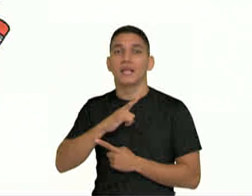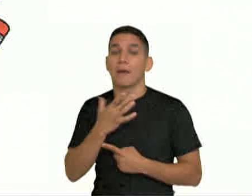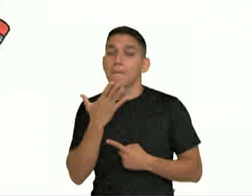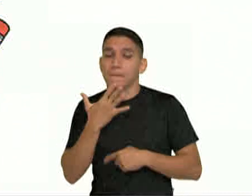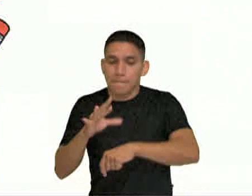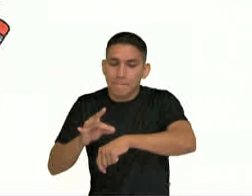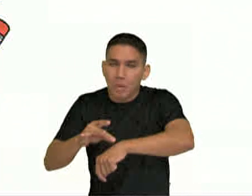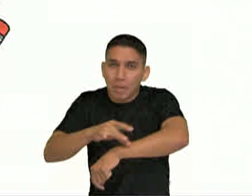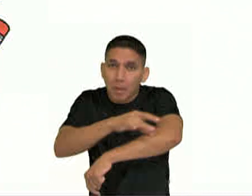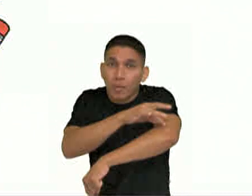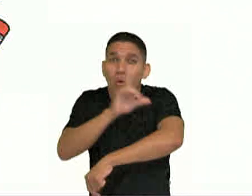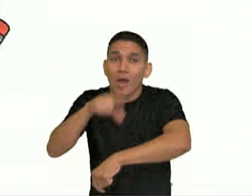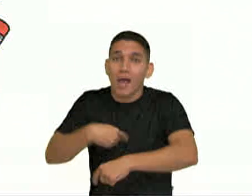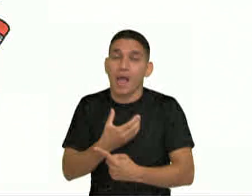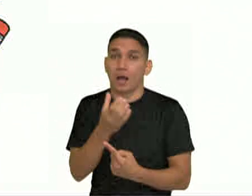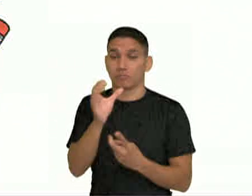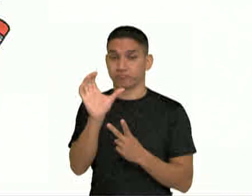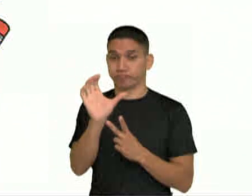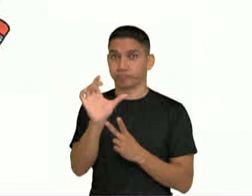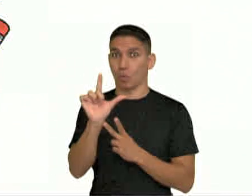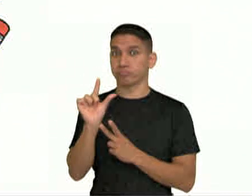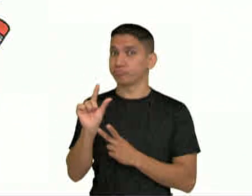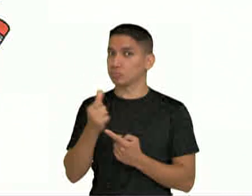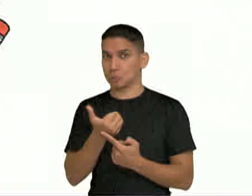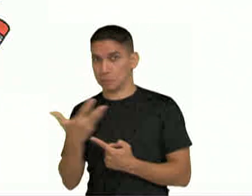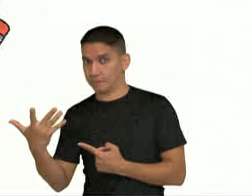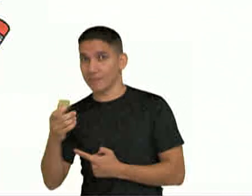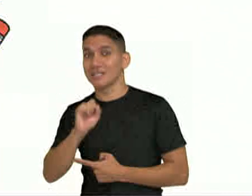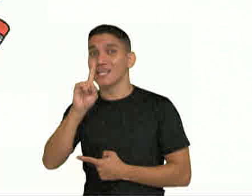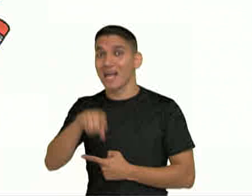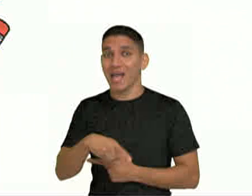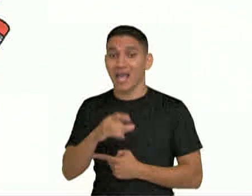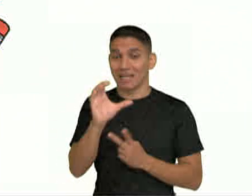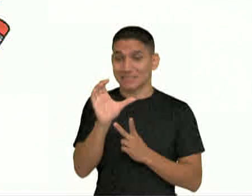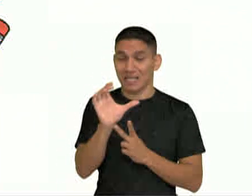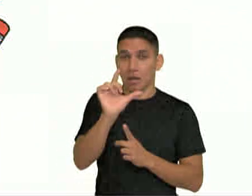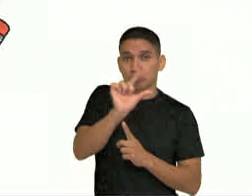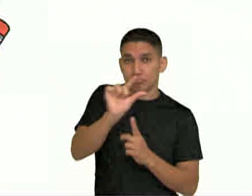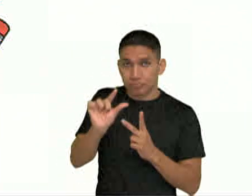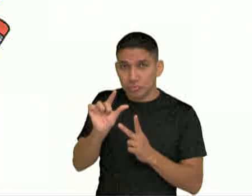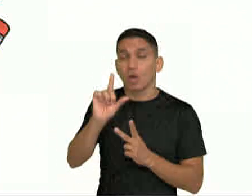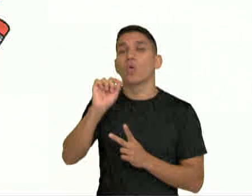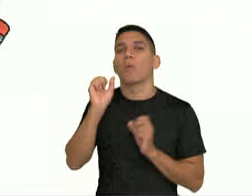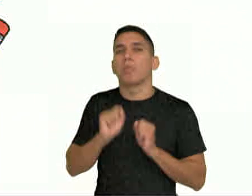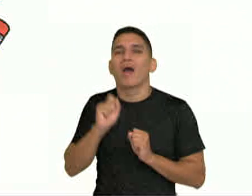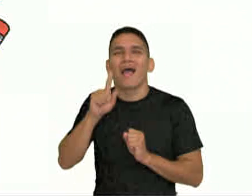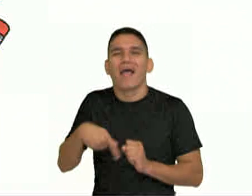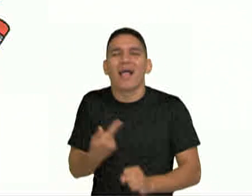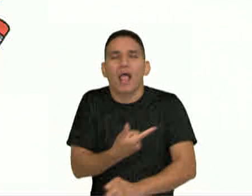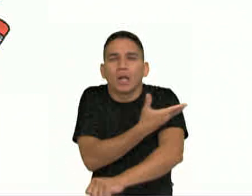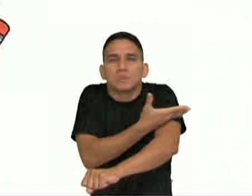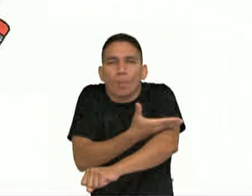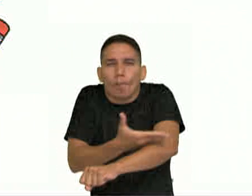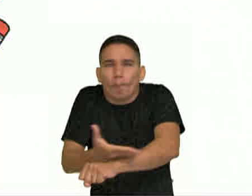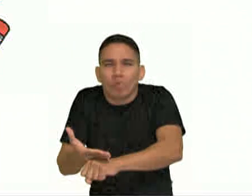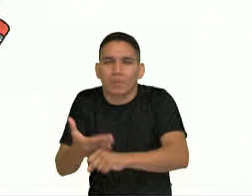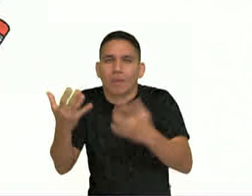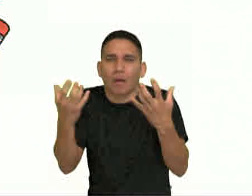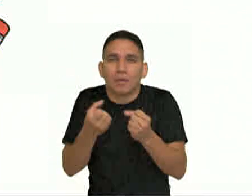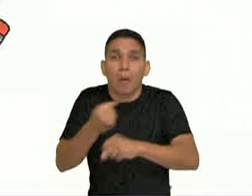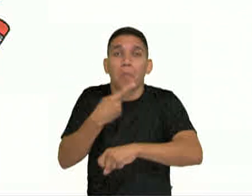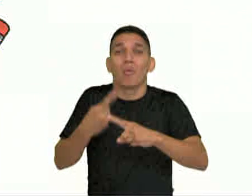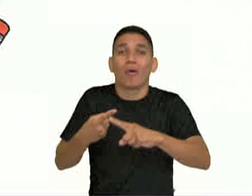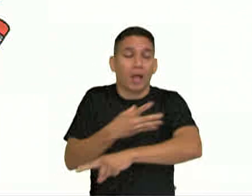pigmentação, tem que ser cesão alguma coisa. Se é cezinho, vai ser o albino, porque não consegue segurar o pigmento no pelo.